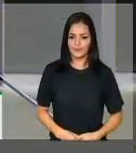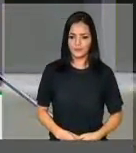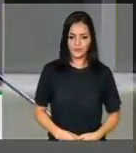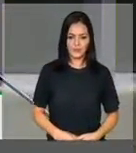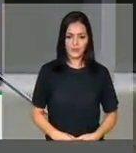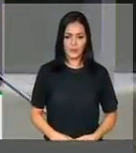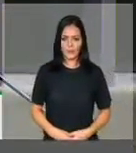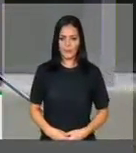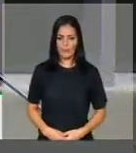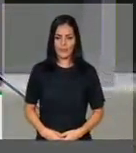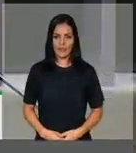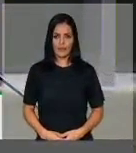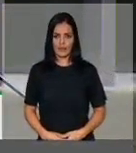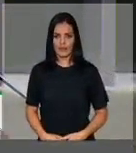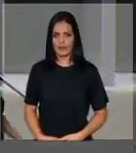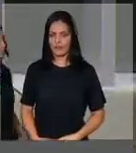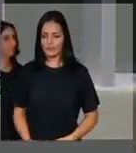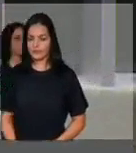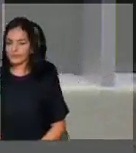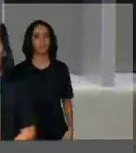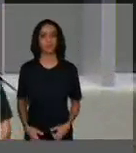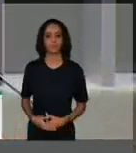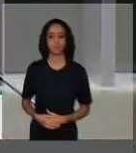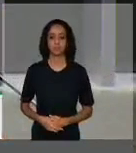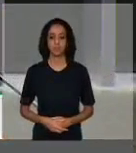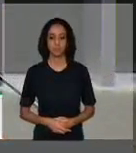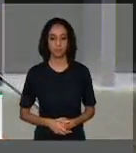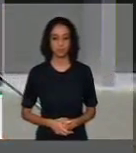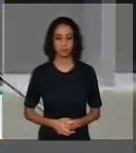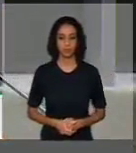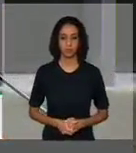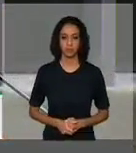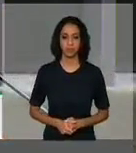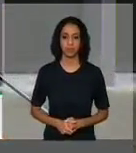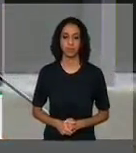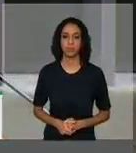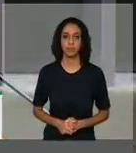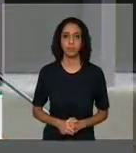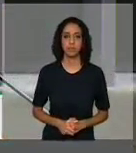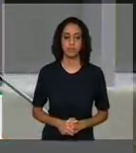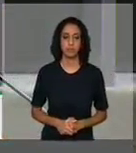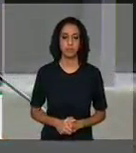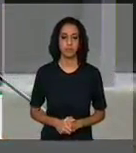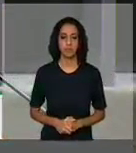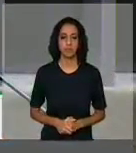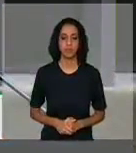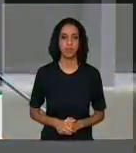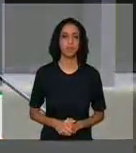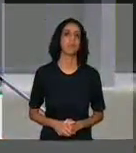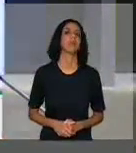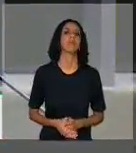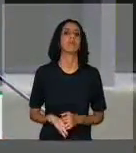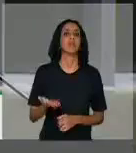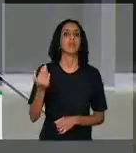o reverendo John Hagee, do Ministério Cristãos Unidos por Israel.